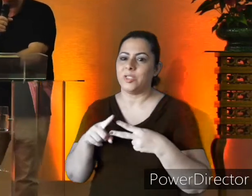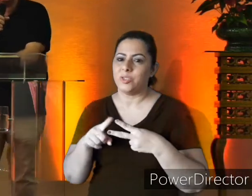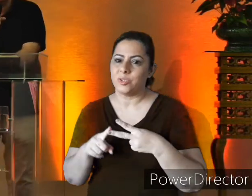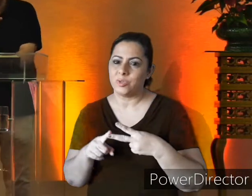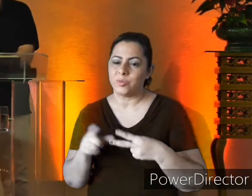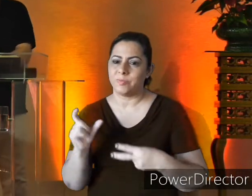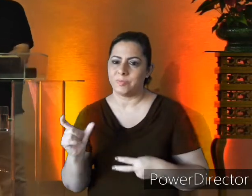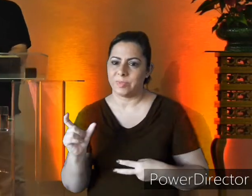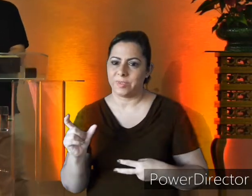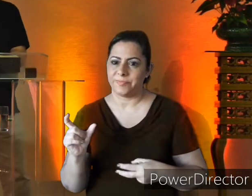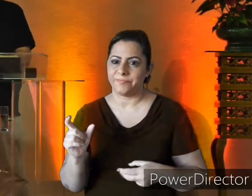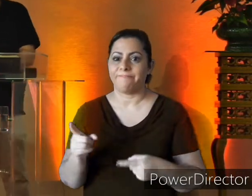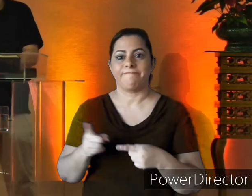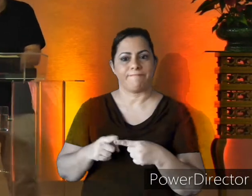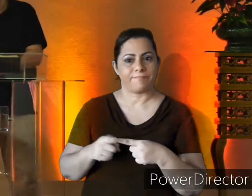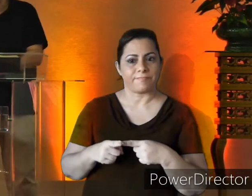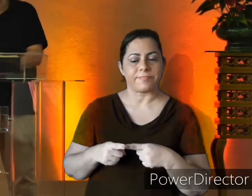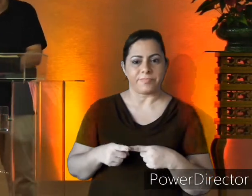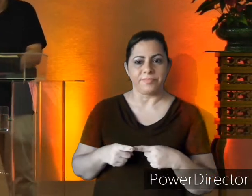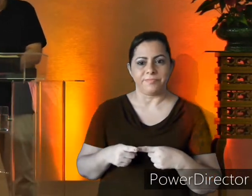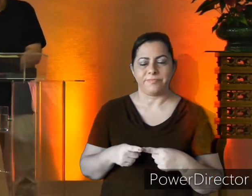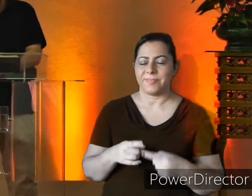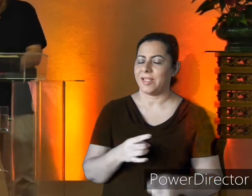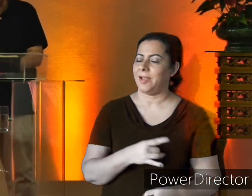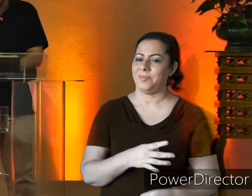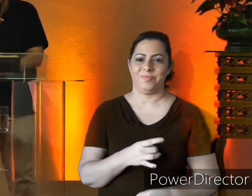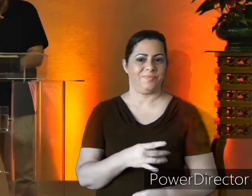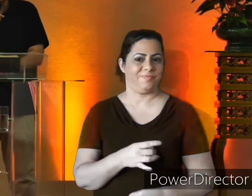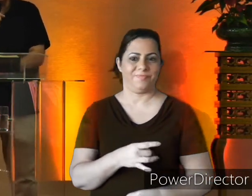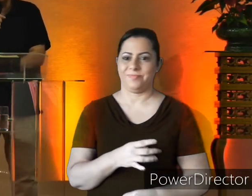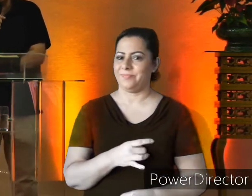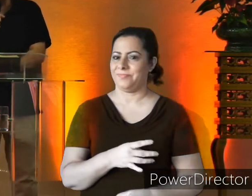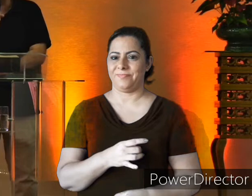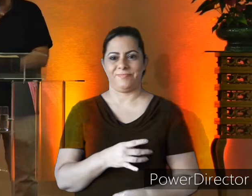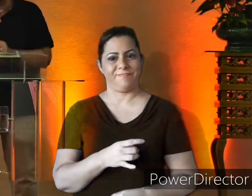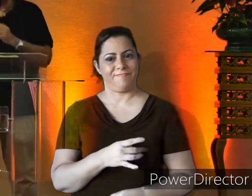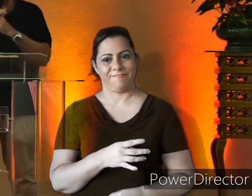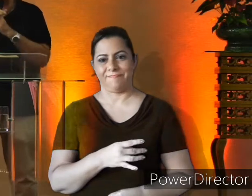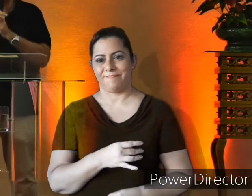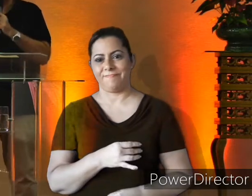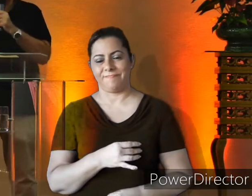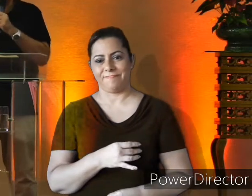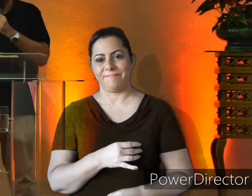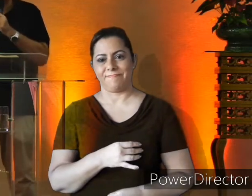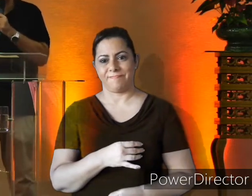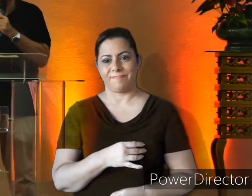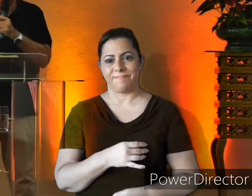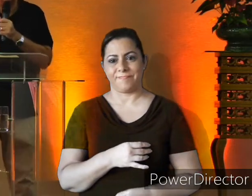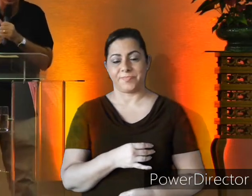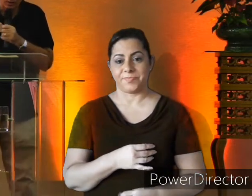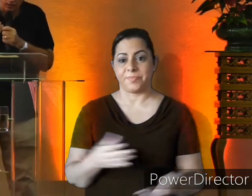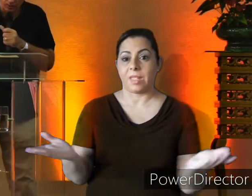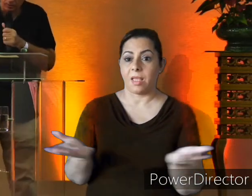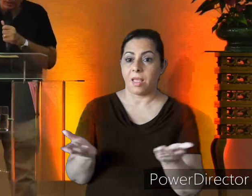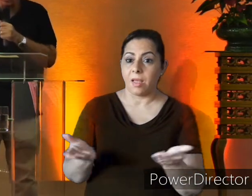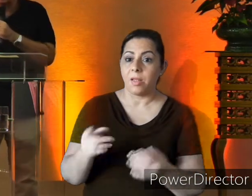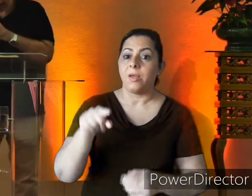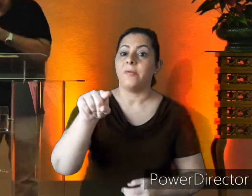aquele servo, dizendo: olha, não temas. E nesta manhã, nesse momento, você que está nos assistindo